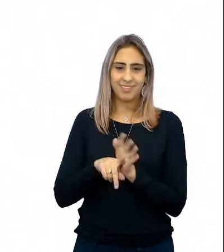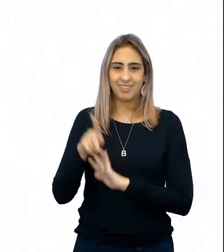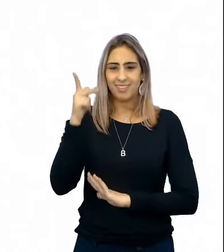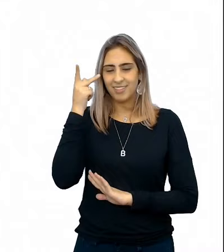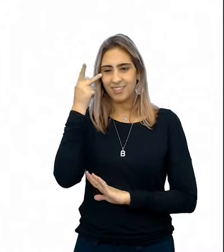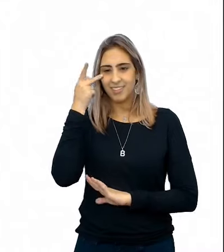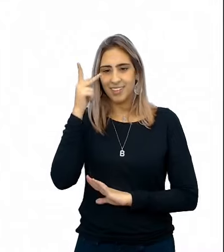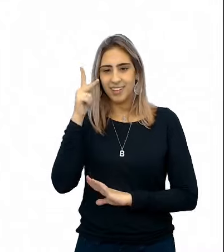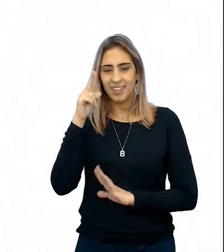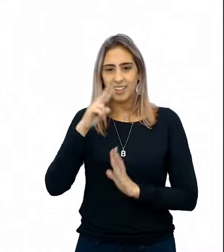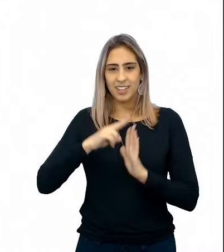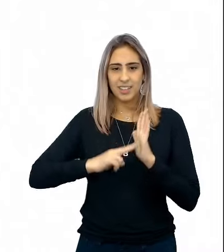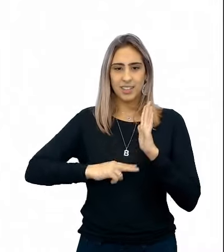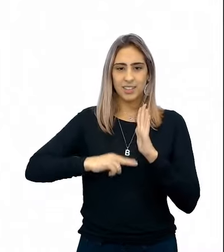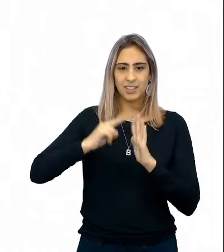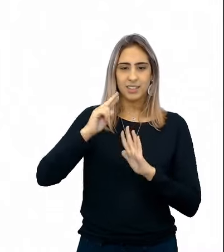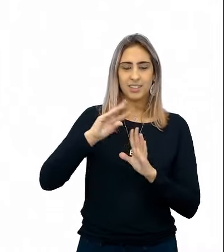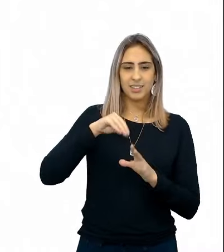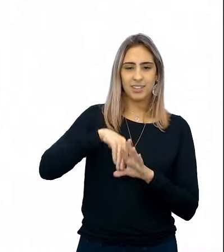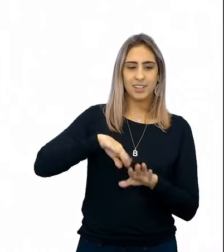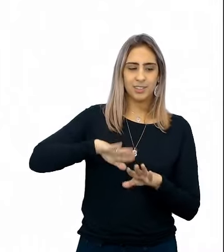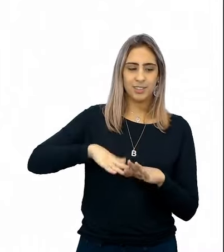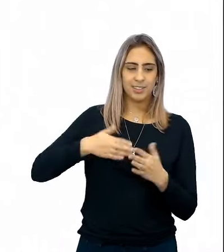para o desdobramento nas escolas.